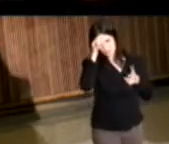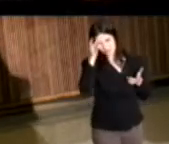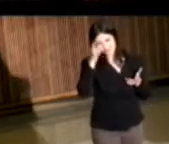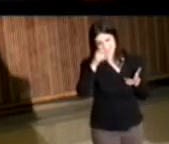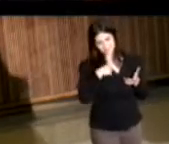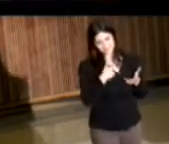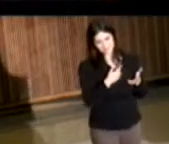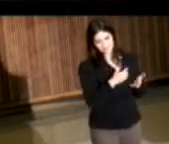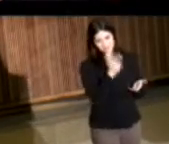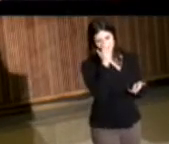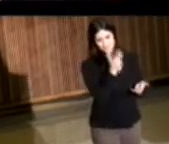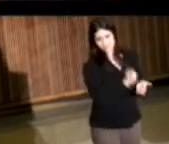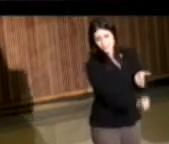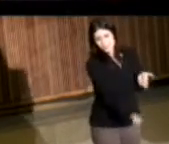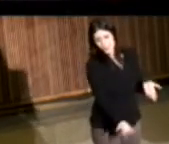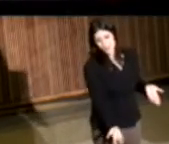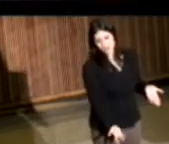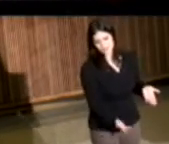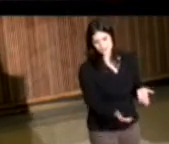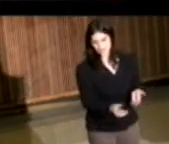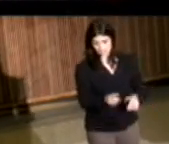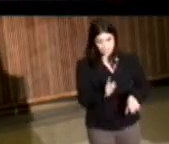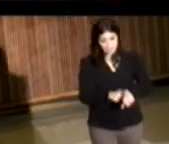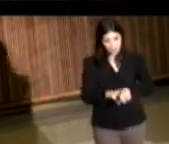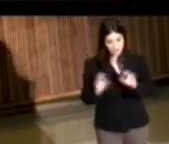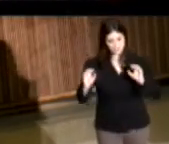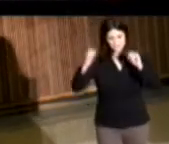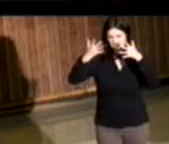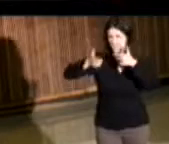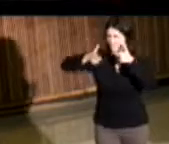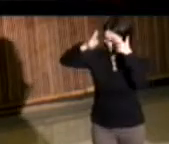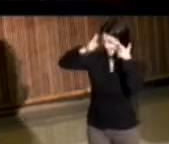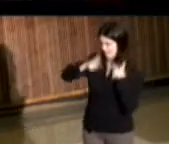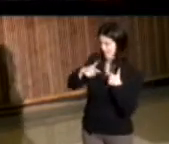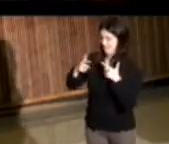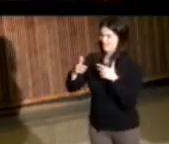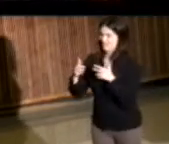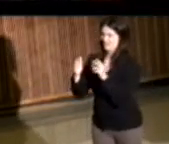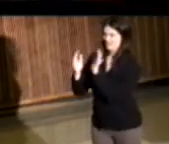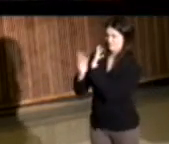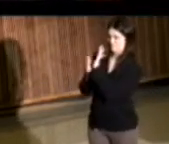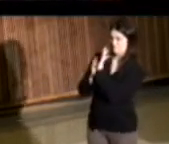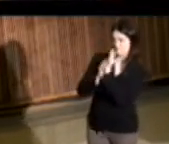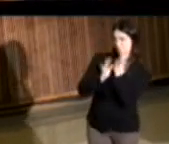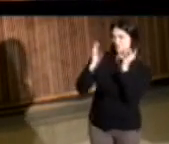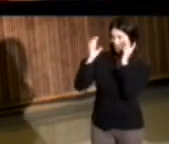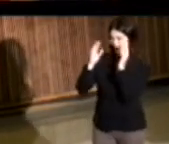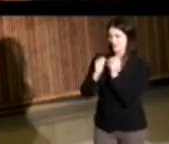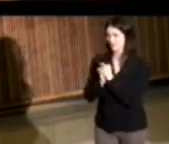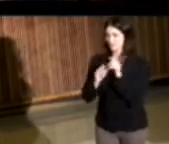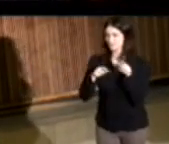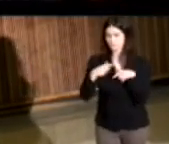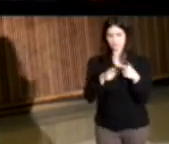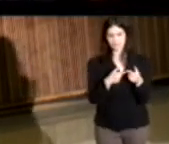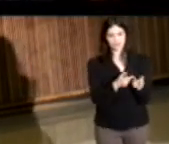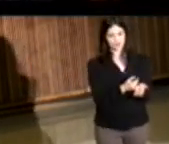passou, a medalha vale naquela hora. Fala a verdade, não é verdade? Não é isso mesmo? Passa.